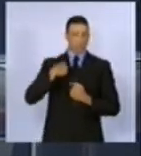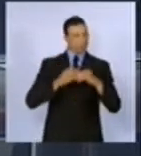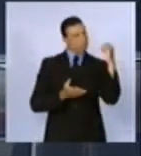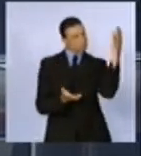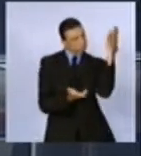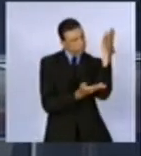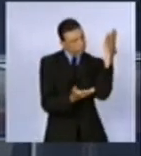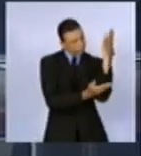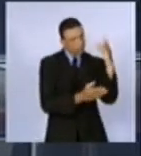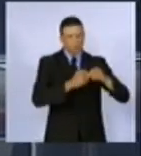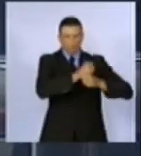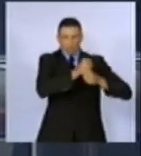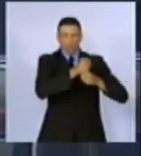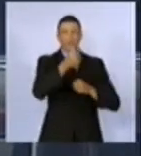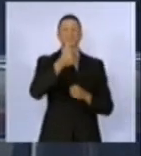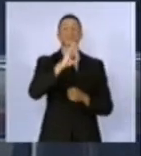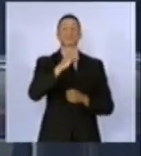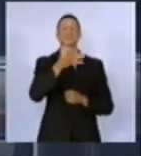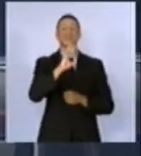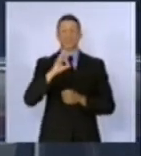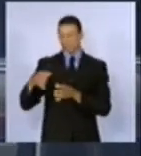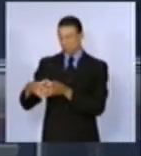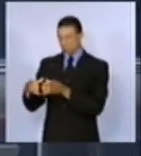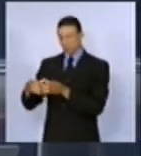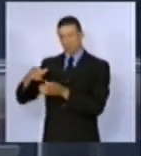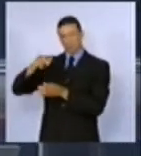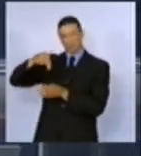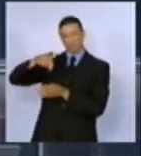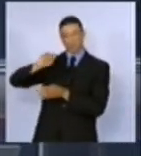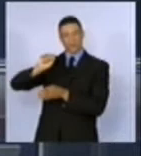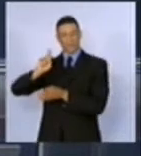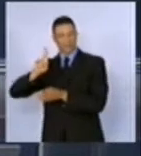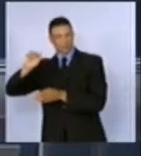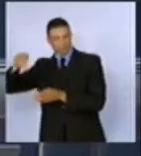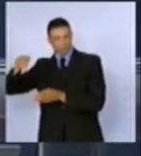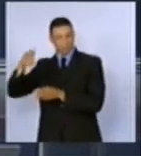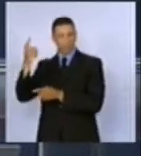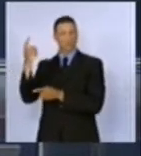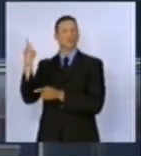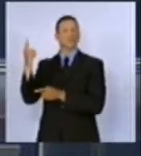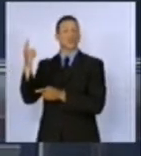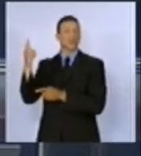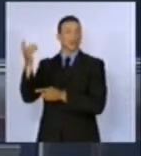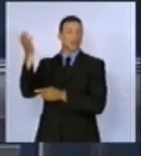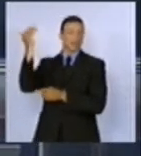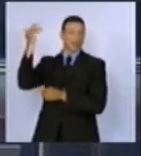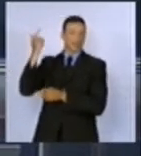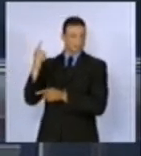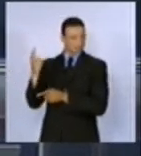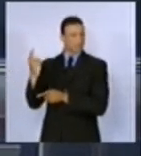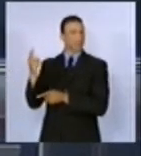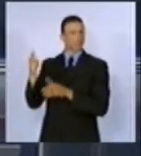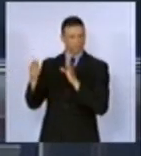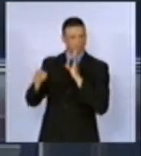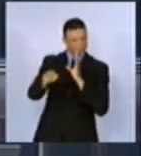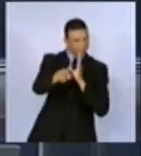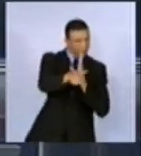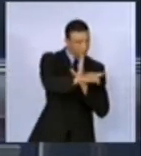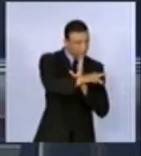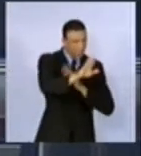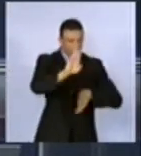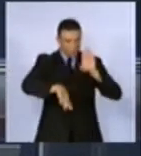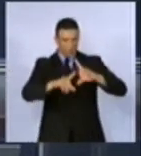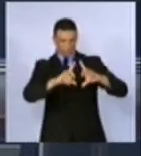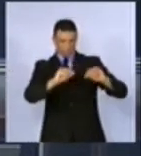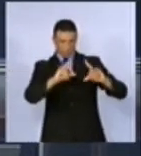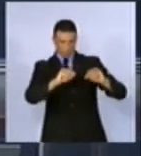que trabalhou dez anos da sua vida no grupo não e lá de Goiás que alguns deve conhecer Até que em